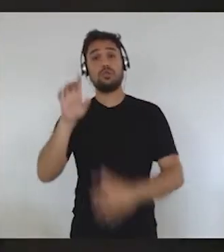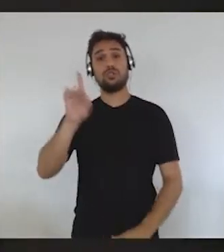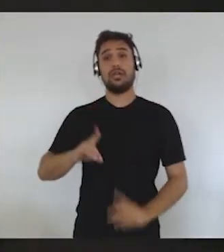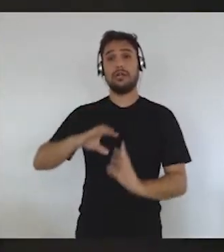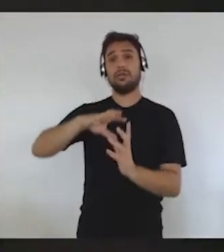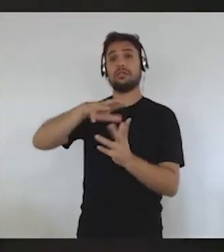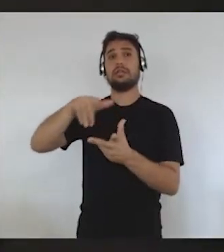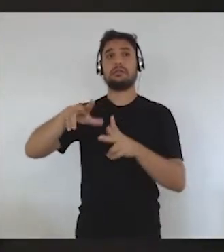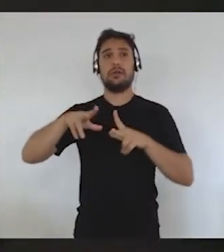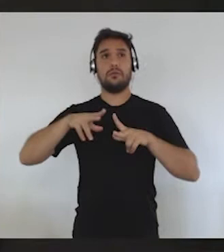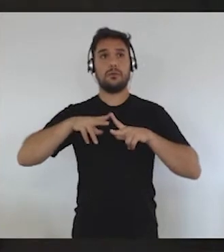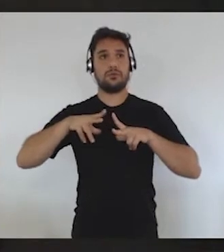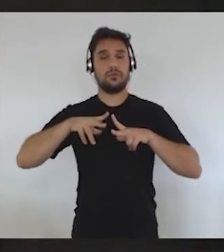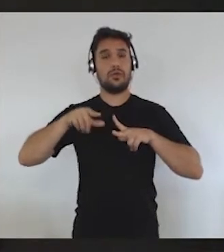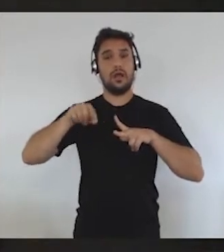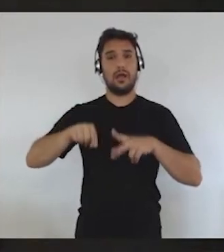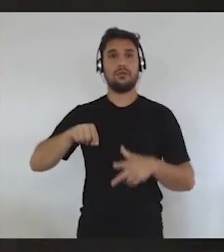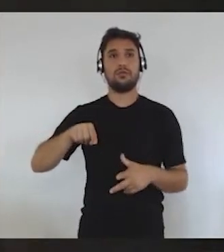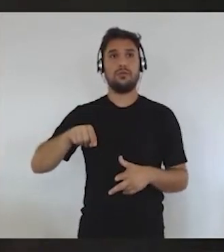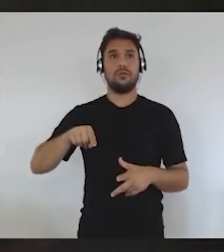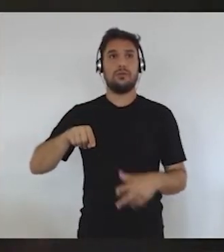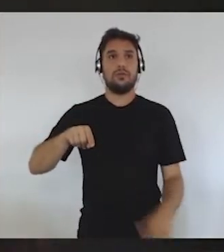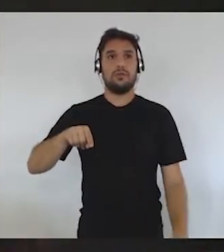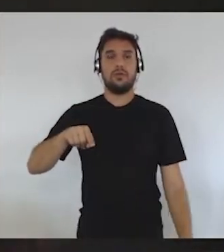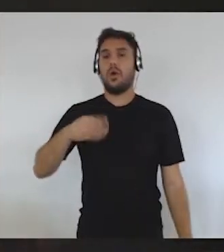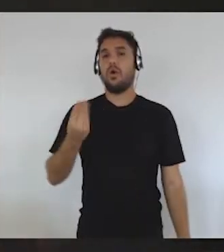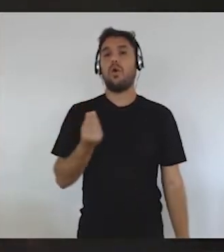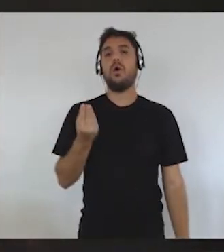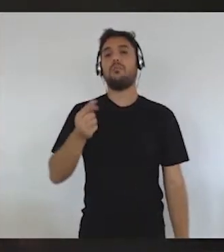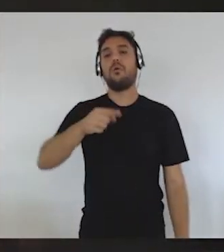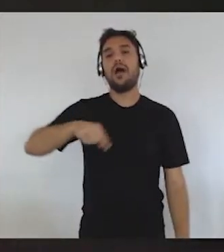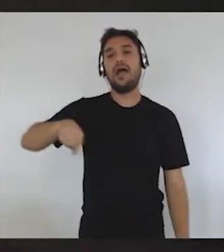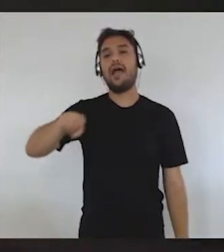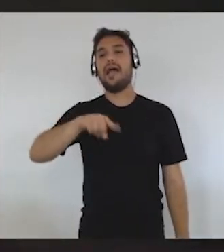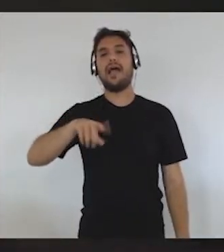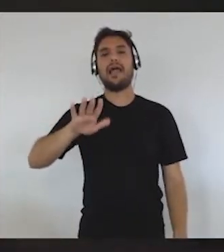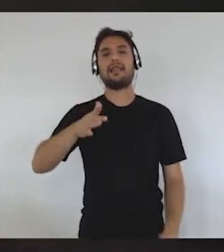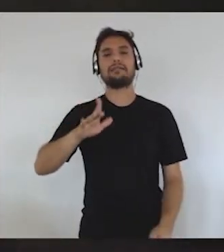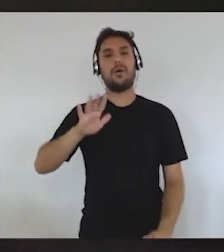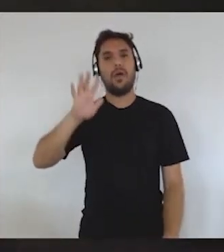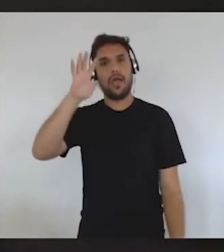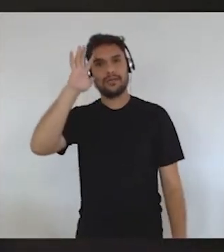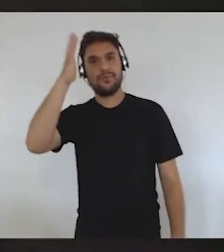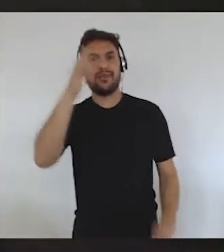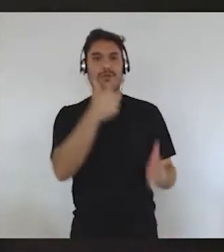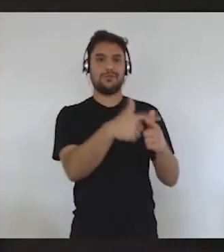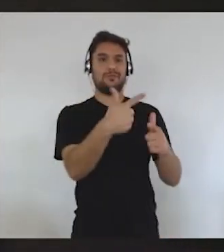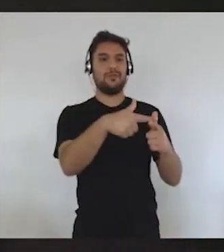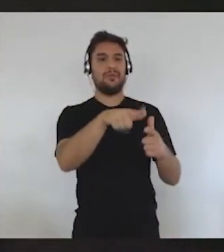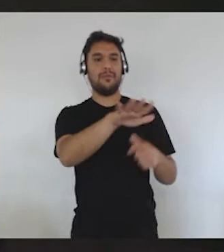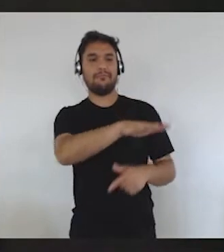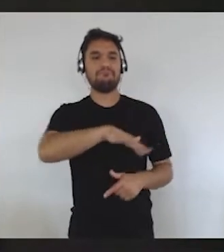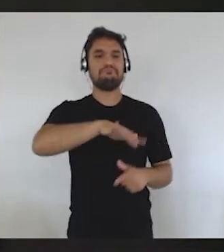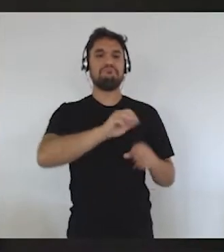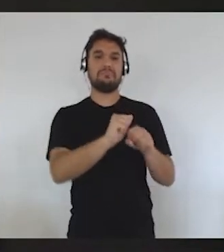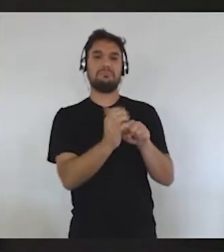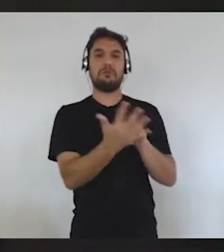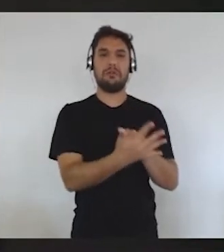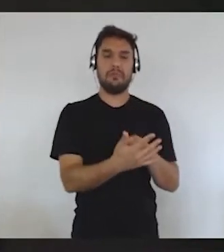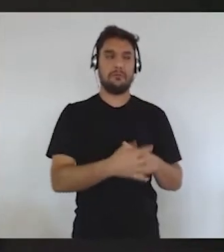internacional privado, e direito internacional como um todo, estão respondendo ao desafio que a pandemia tem colocado.